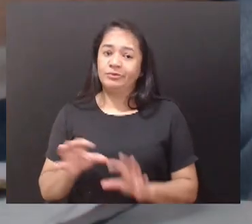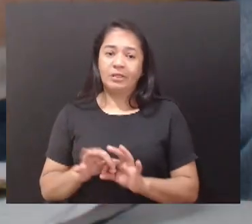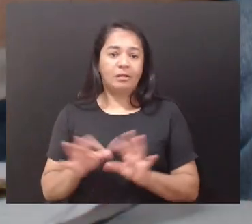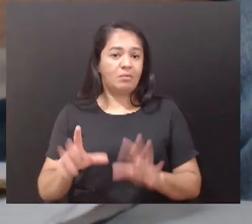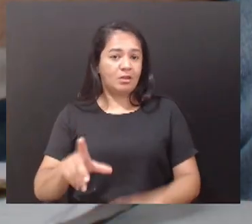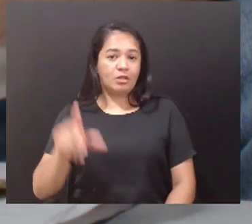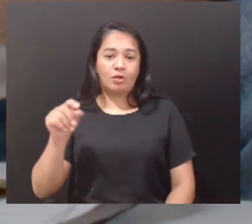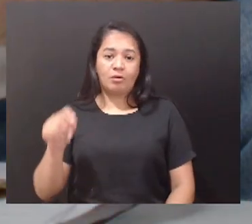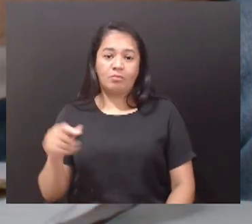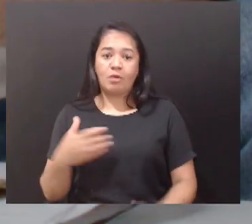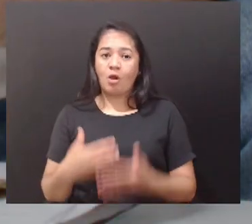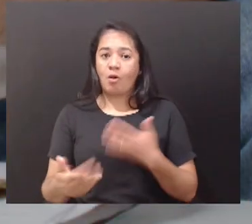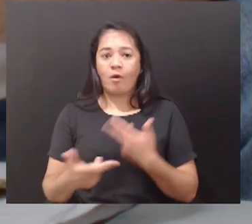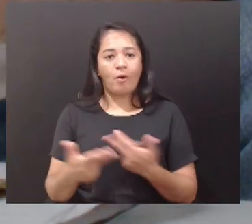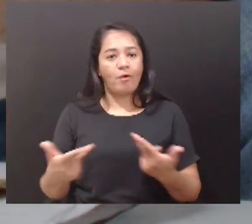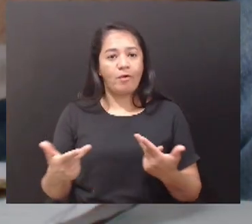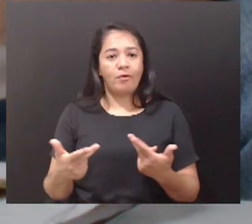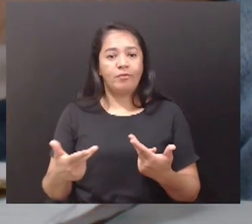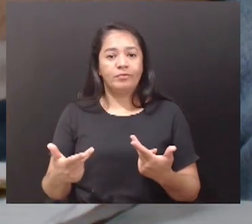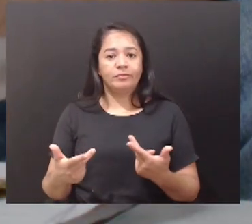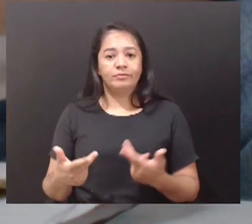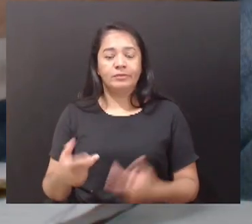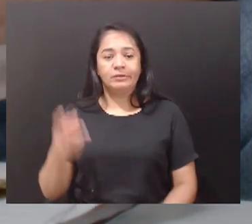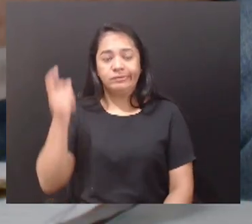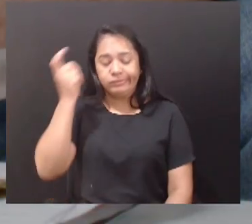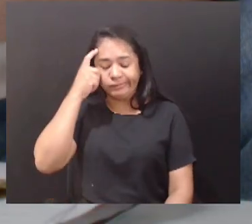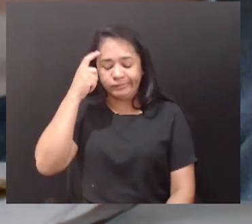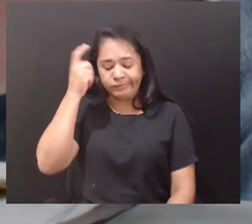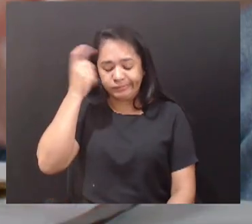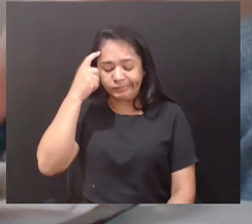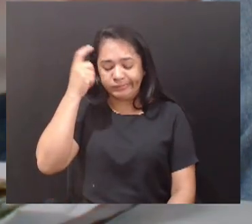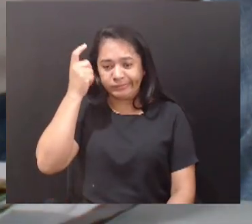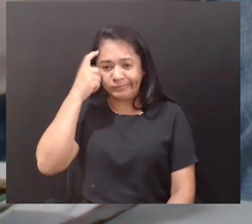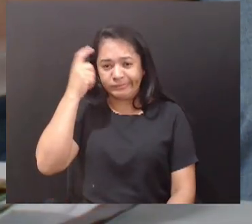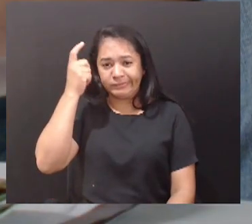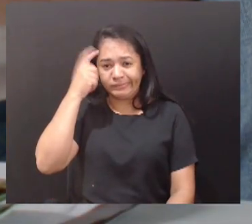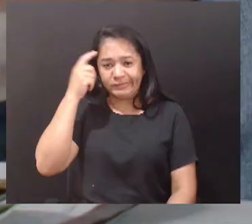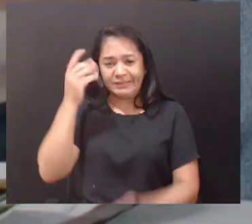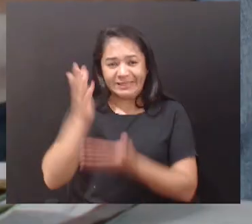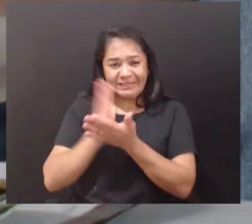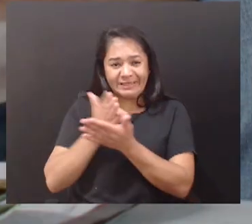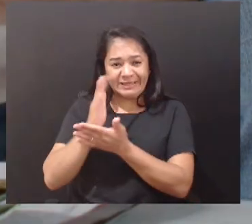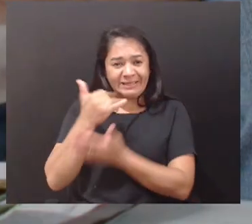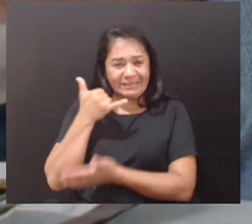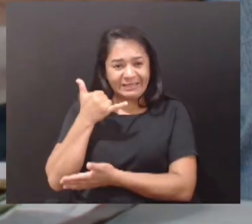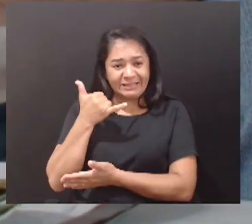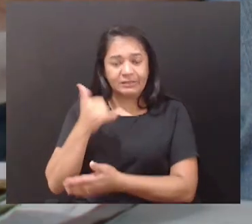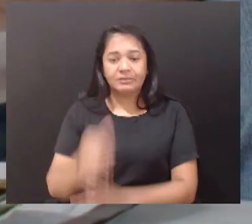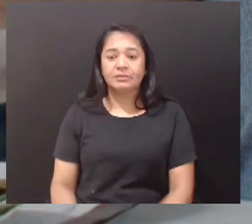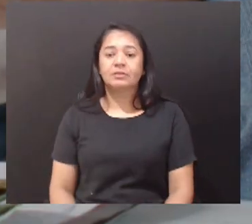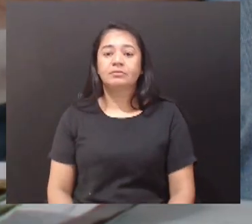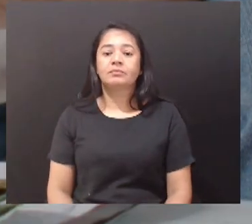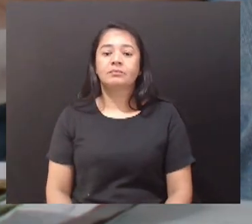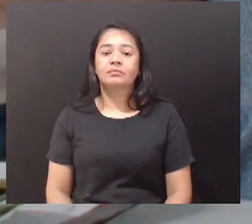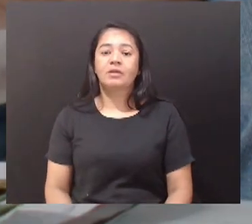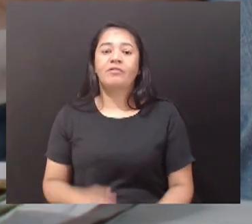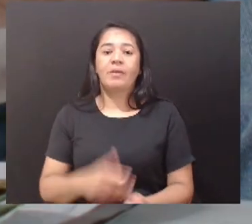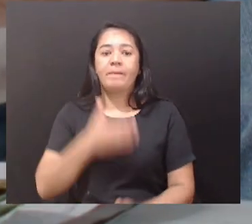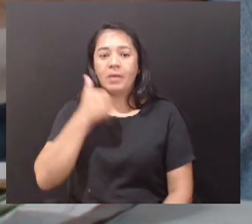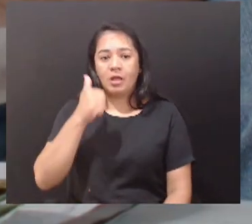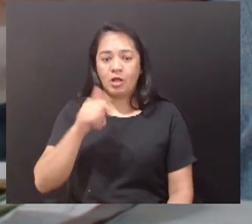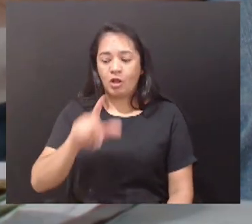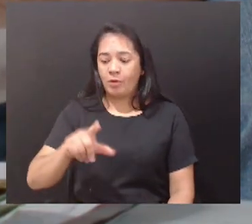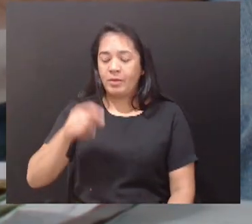qualquer coisa ela vai ficar com aquilo martelando na cabeça dela, gente cobrando, gente ligando, então escolha ela já não tem. E aí realmente é melhor pegar o dinheiro e aplicar na